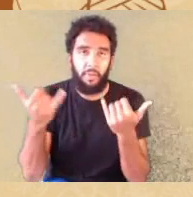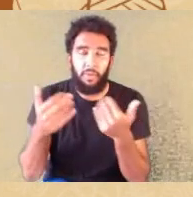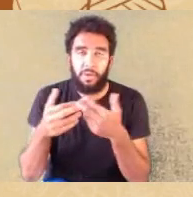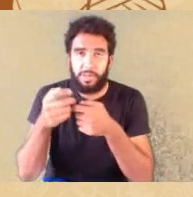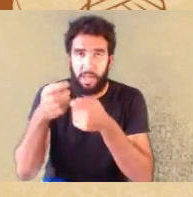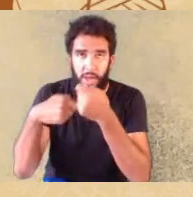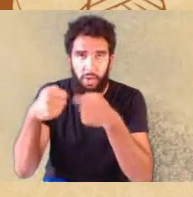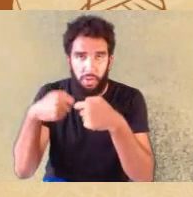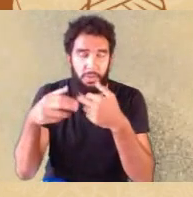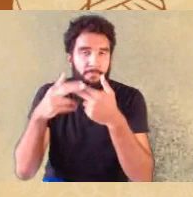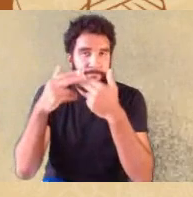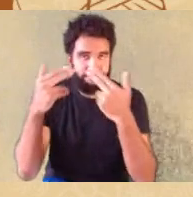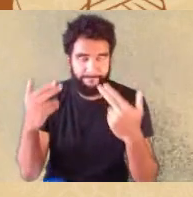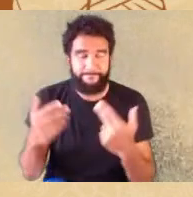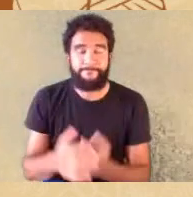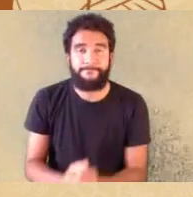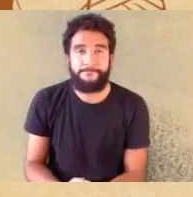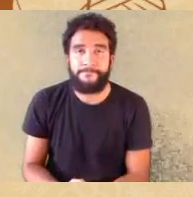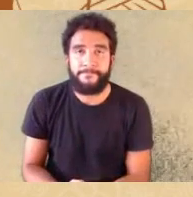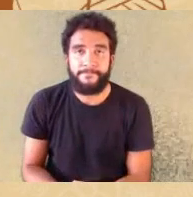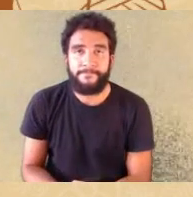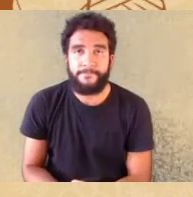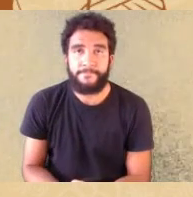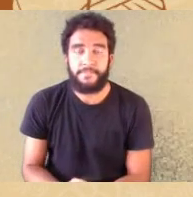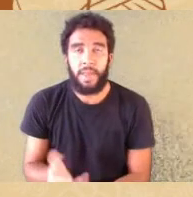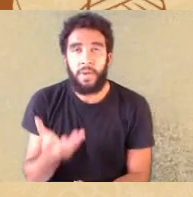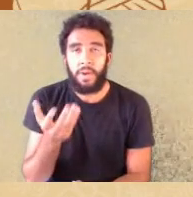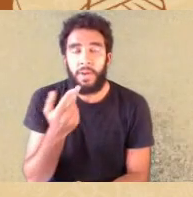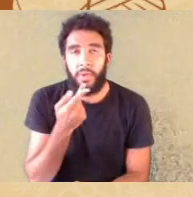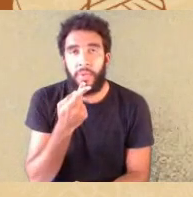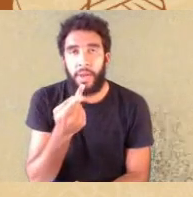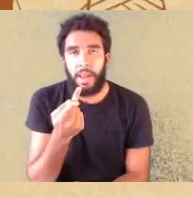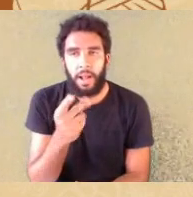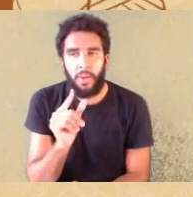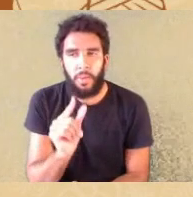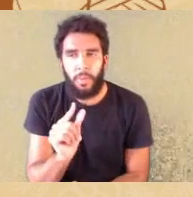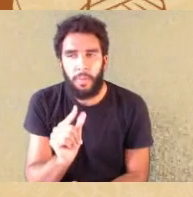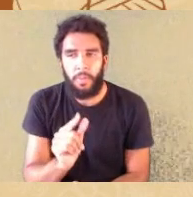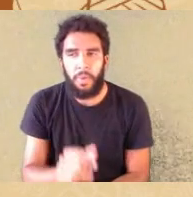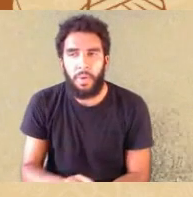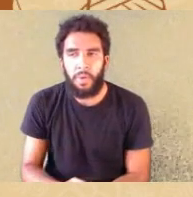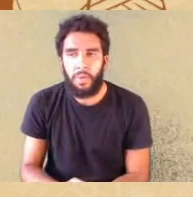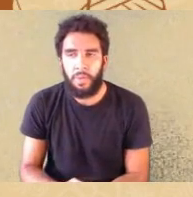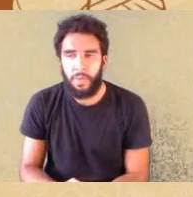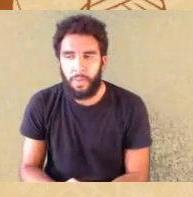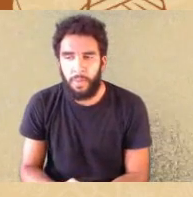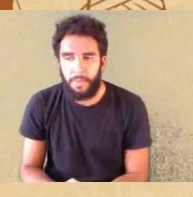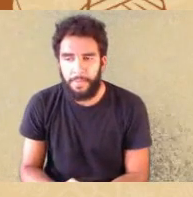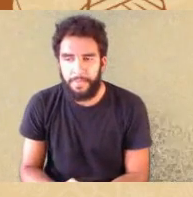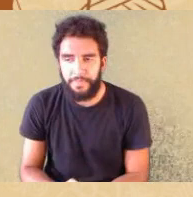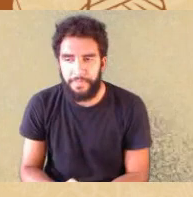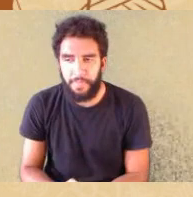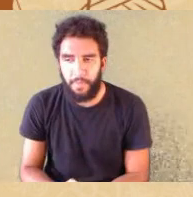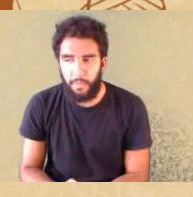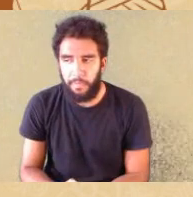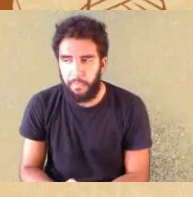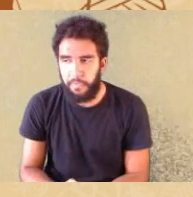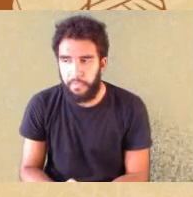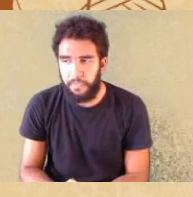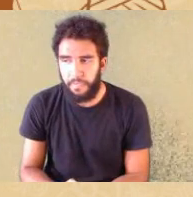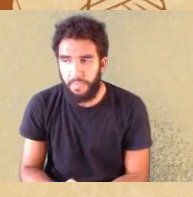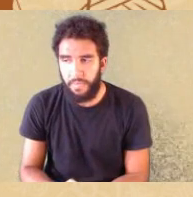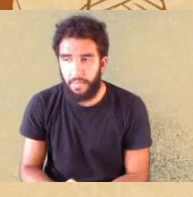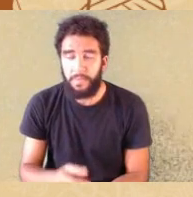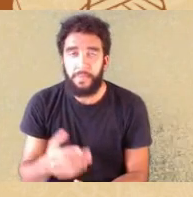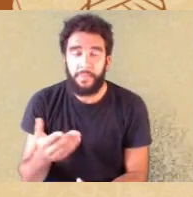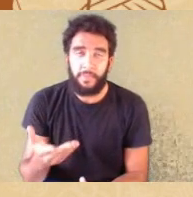e eu quero falar um pouquinho, vocês já entenderam que tem essa desigualdade, inclusive no serviço público, onde,